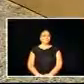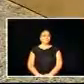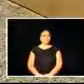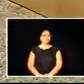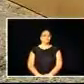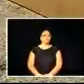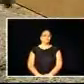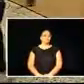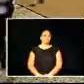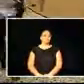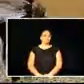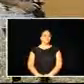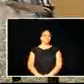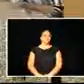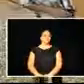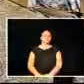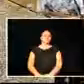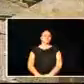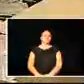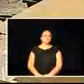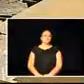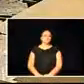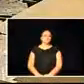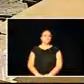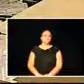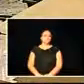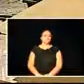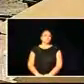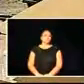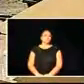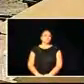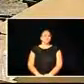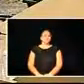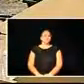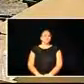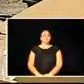Salvador. Vereador Jefferson Campos. Vereador Jefferson Campos.